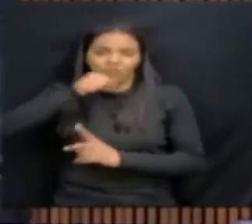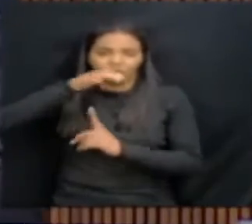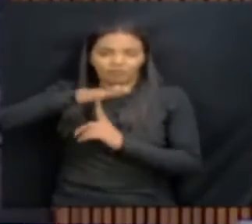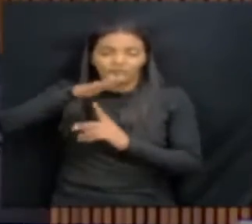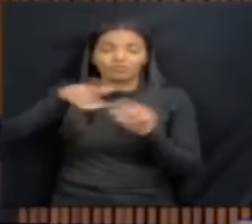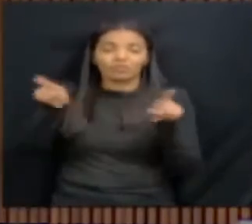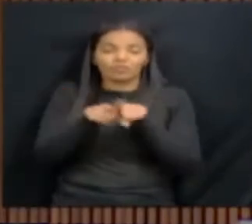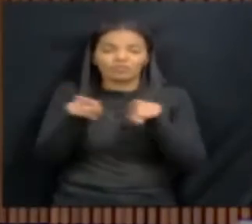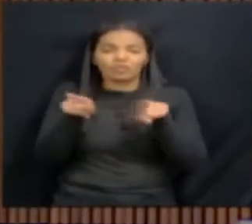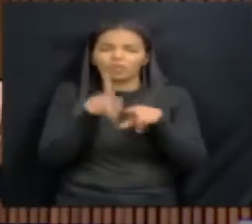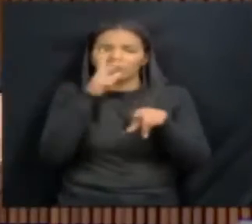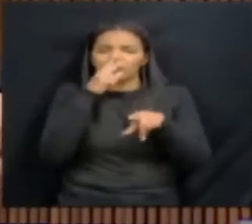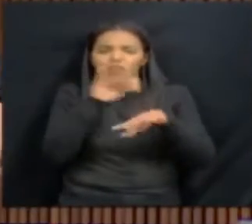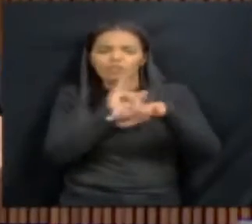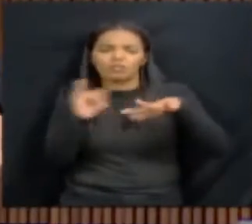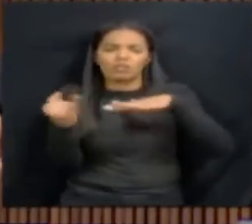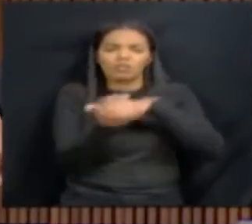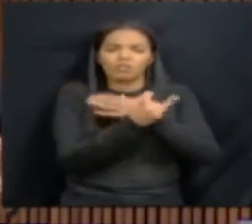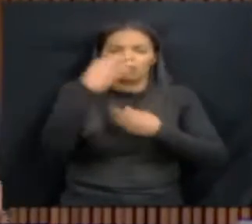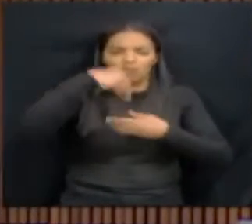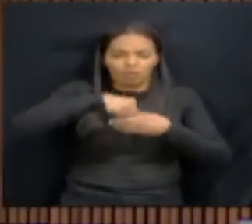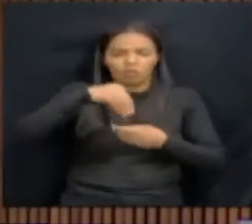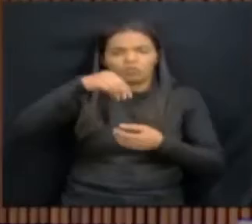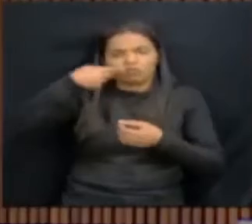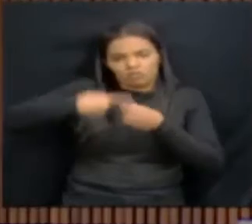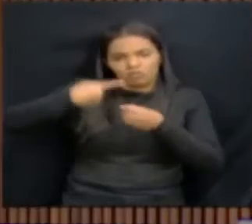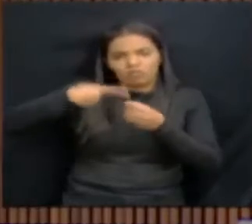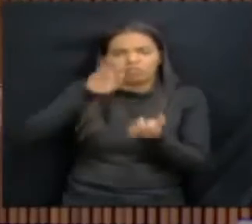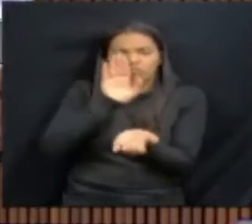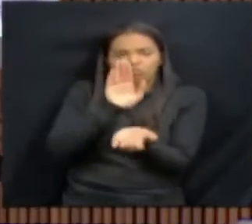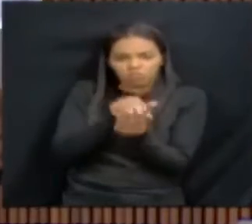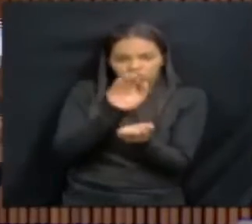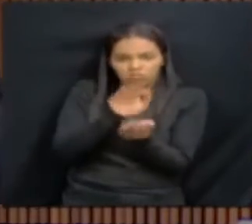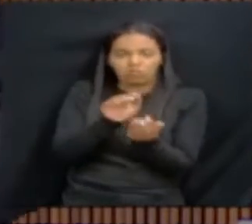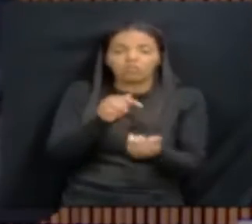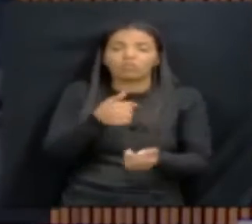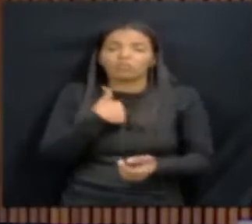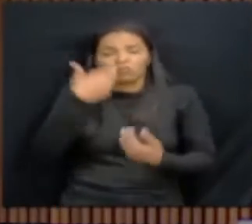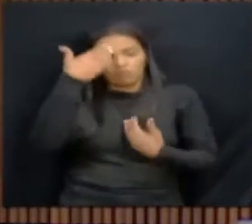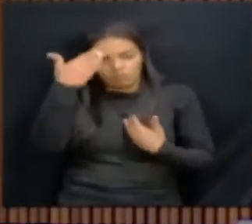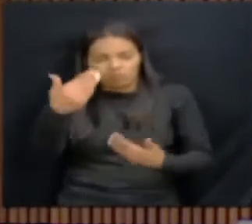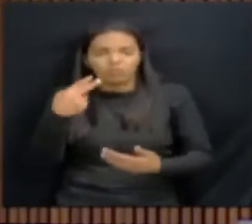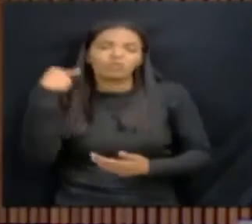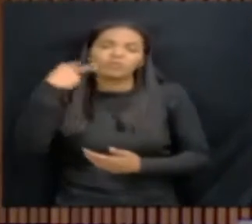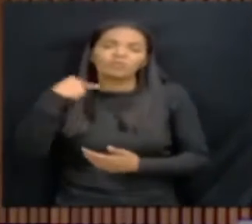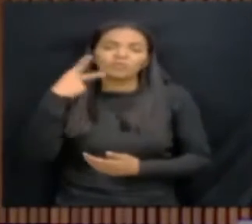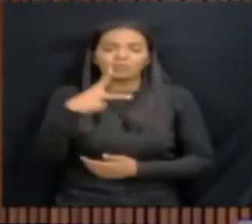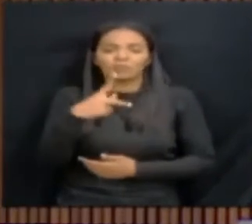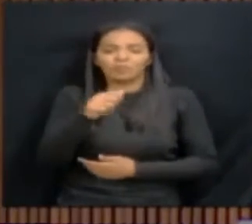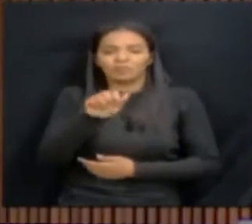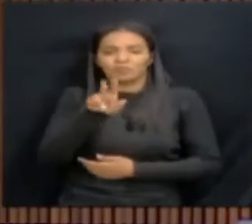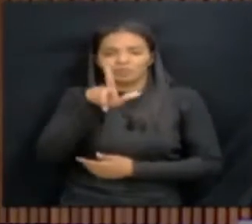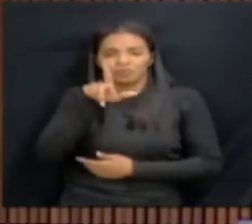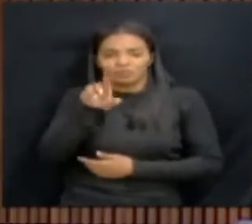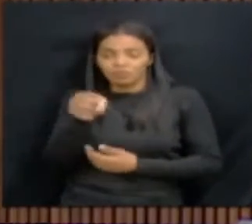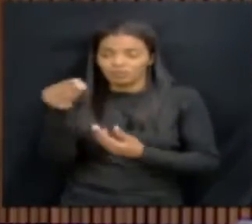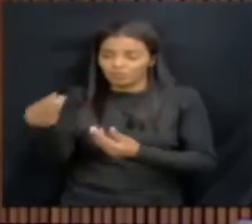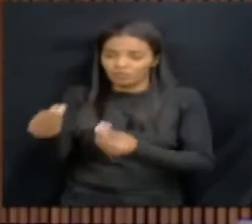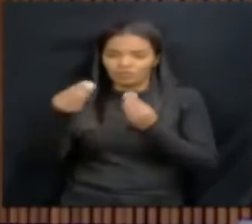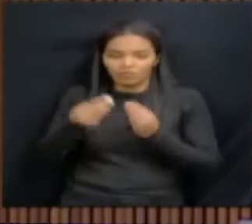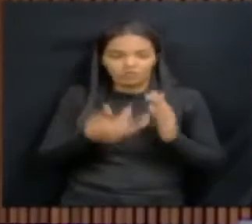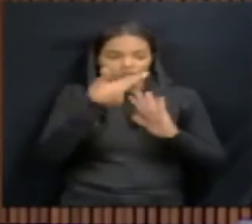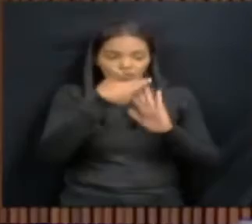cidade de Jacarezinho. Também quero colocar aqui, agradecer ao vereador Paulo, que trouxe aqui o relatório da Comissão Especial